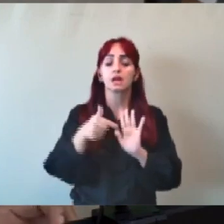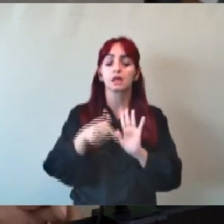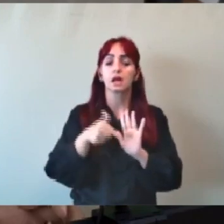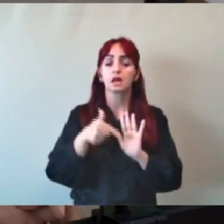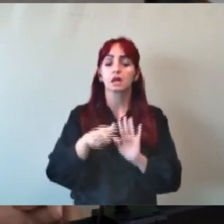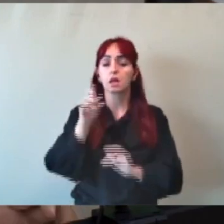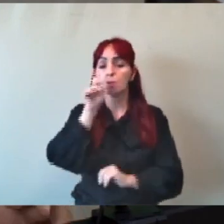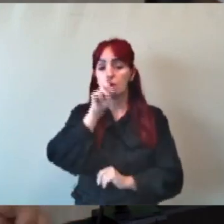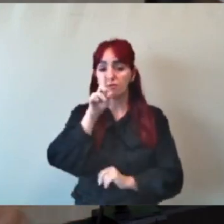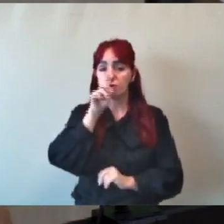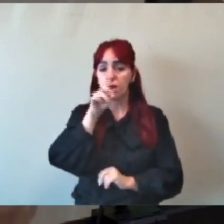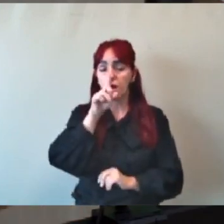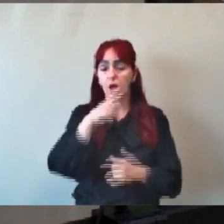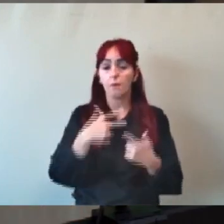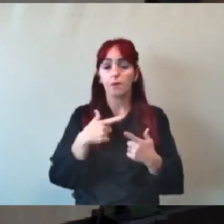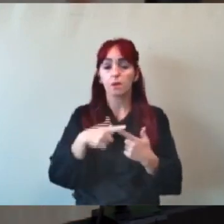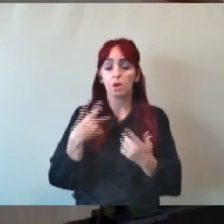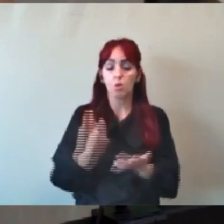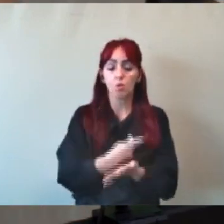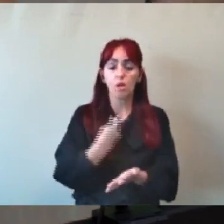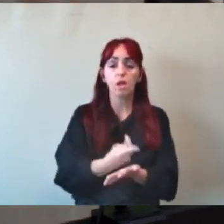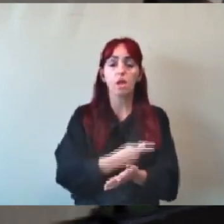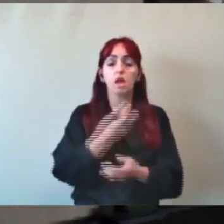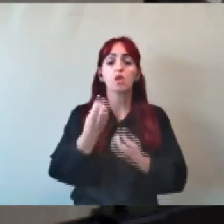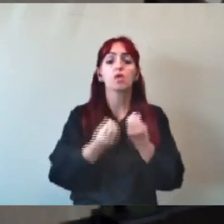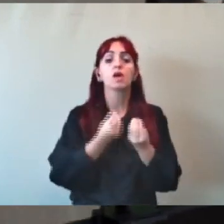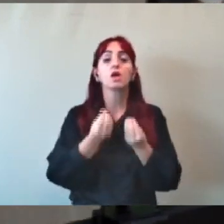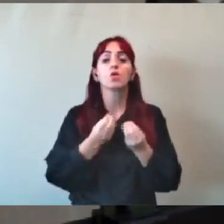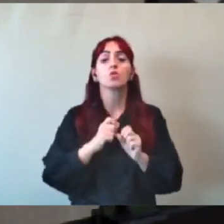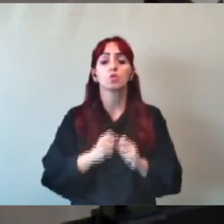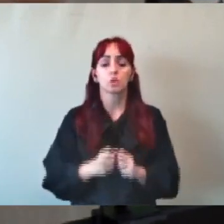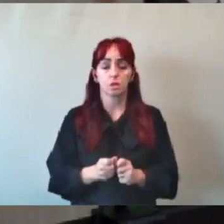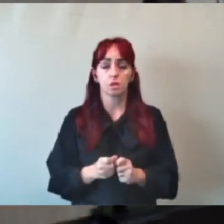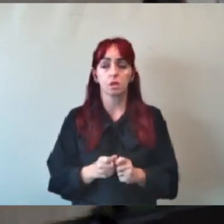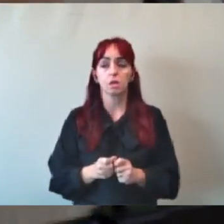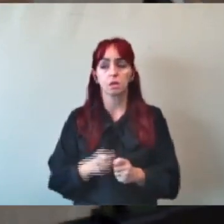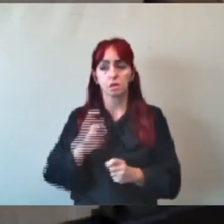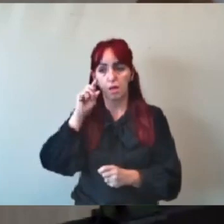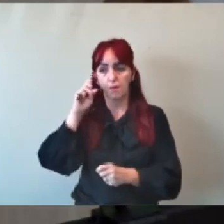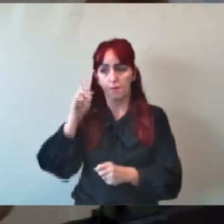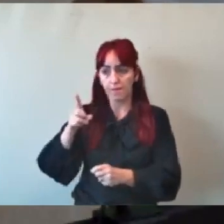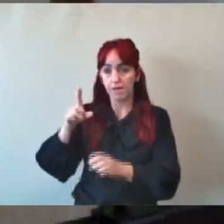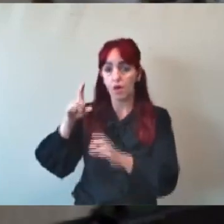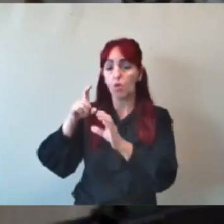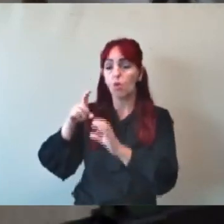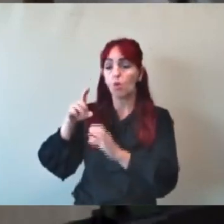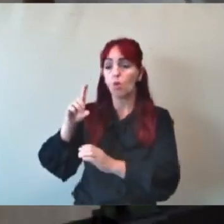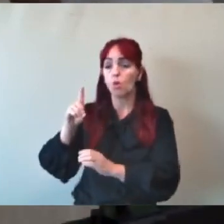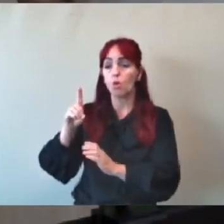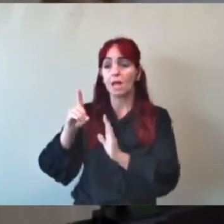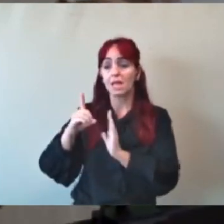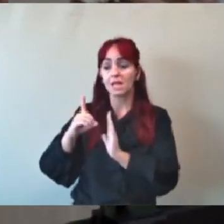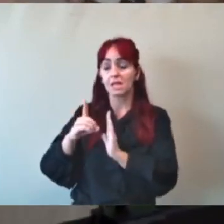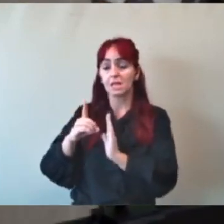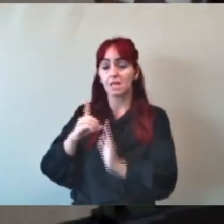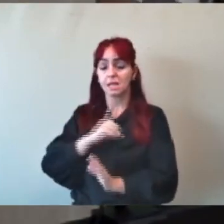quando eles querem determinar o DETRAN para fazer isso. Né? O DETRAN não tem essa responsabilidade quando a